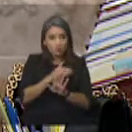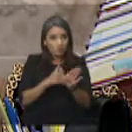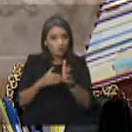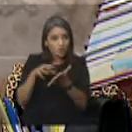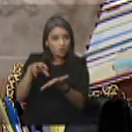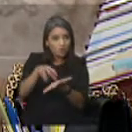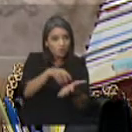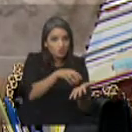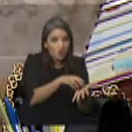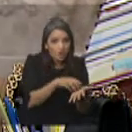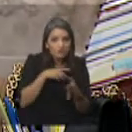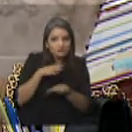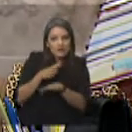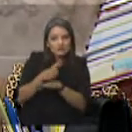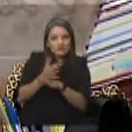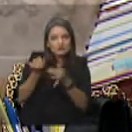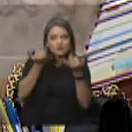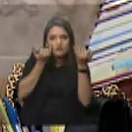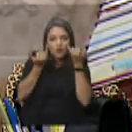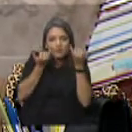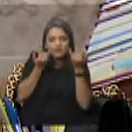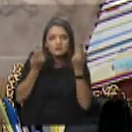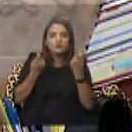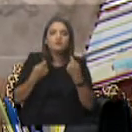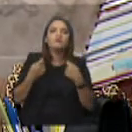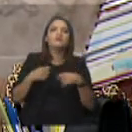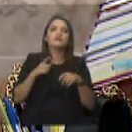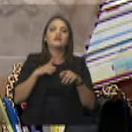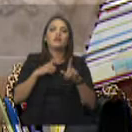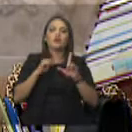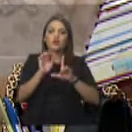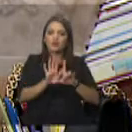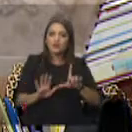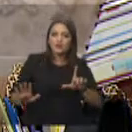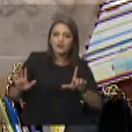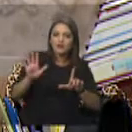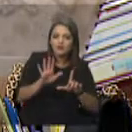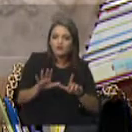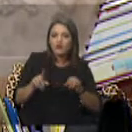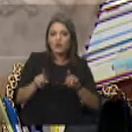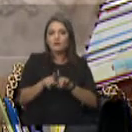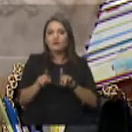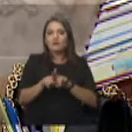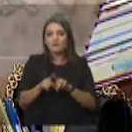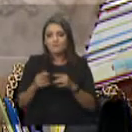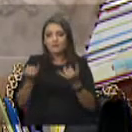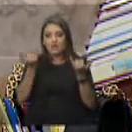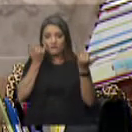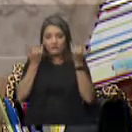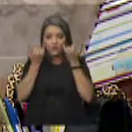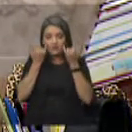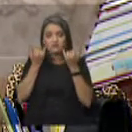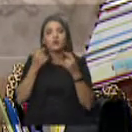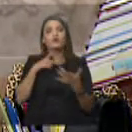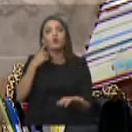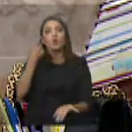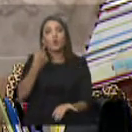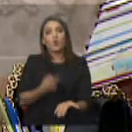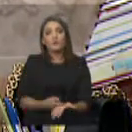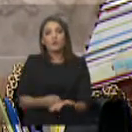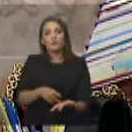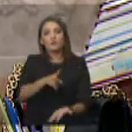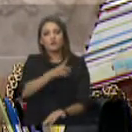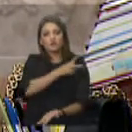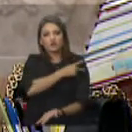acessam essas informações, devendo prever plataformas, repasses de informação. Por último, impõe-se o compromisso da chefia